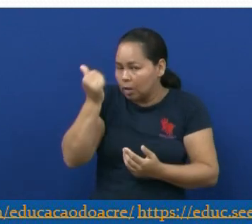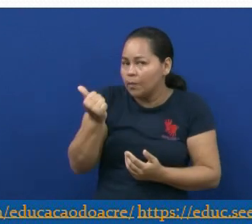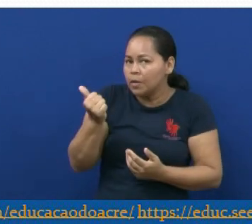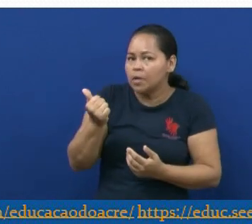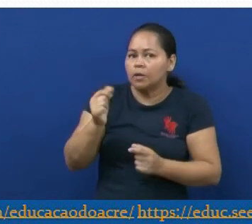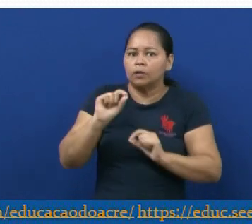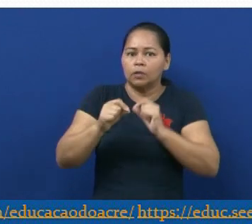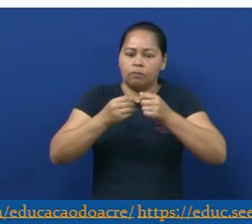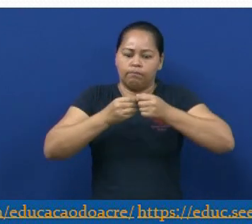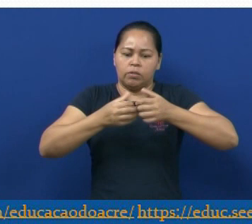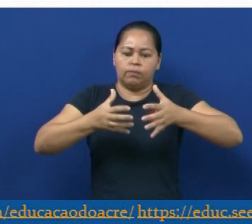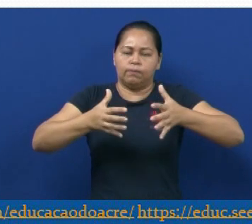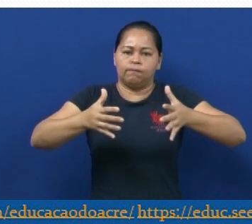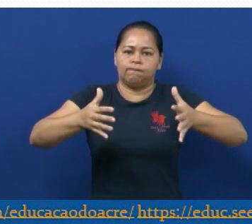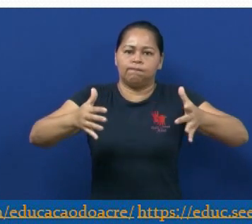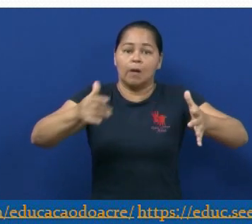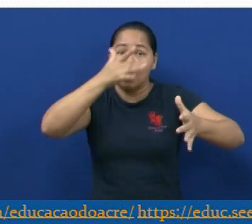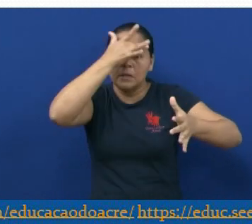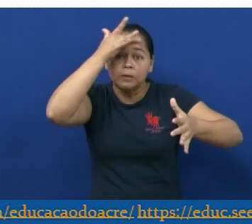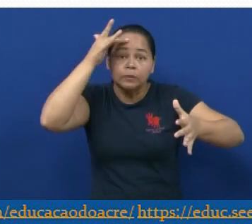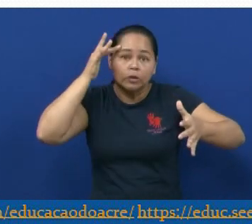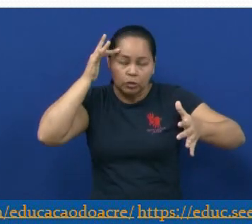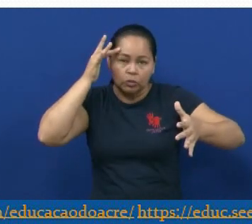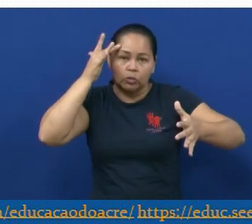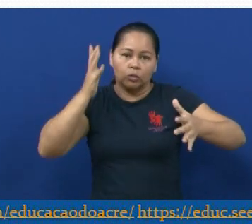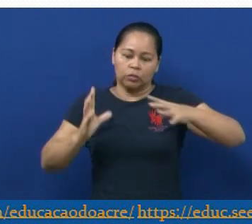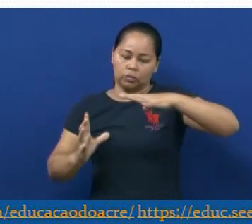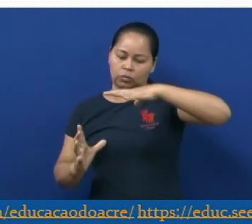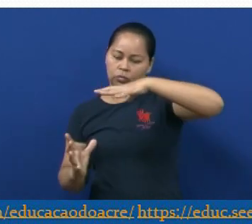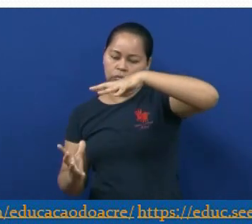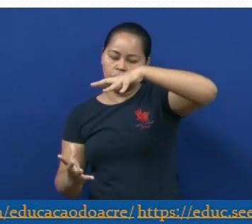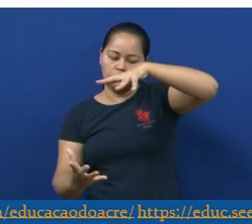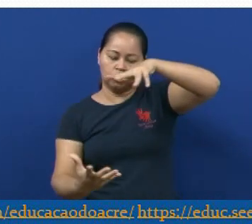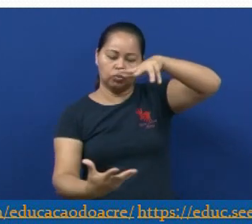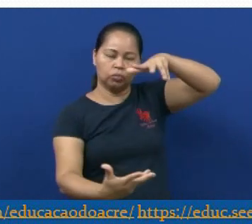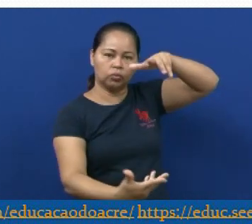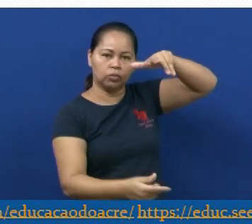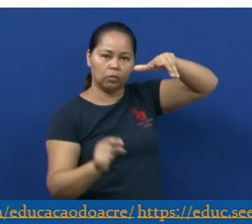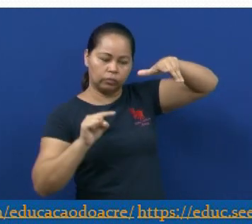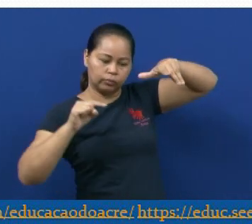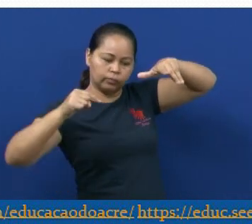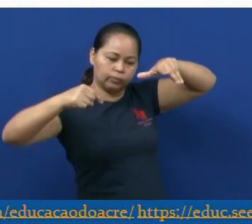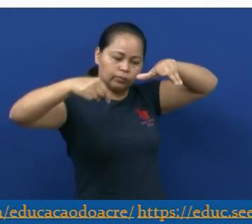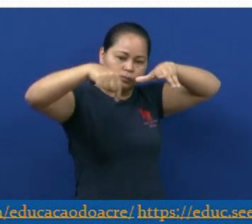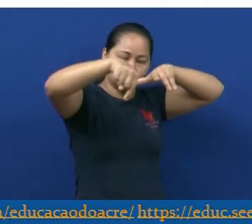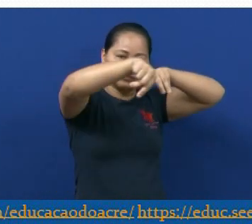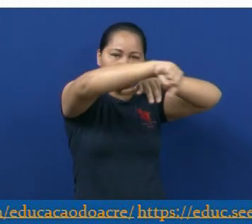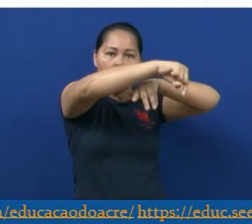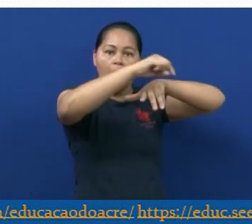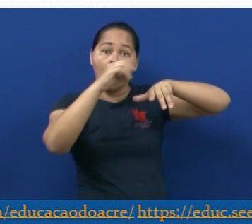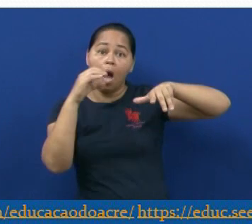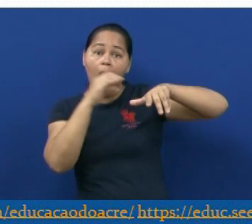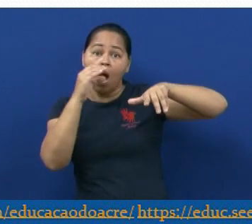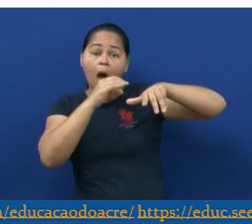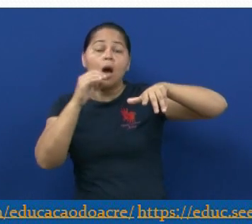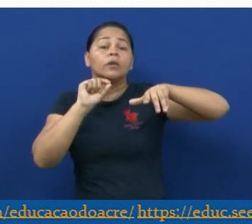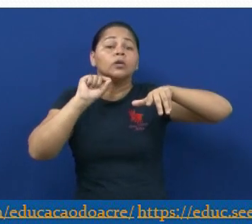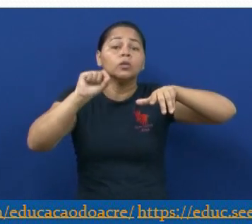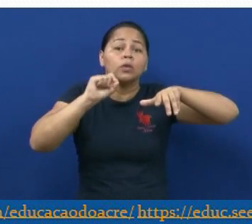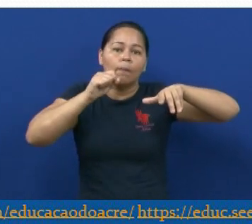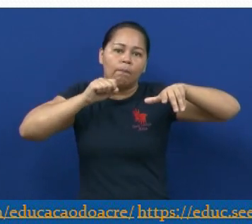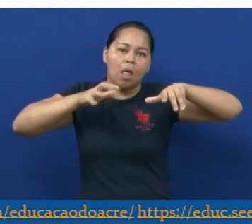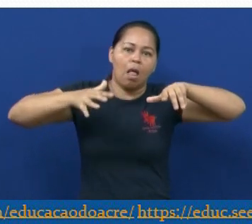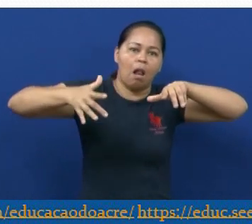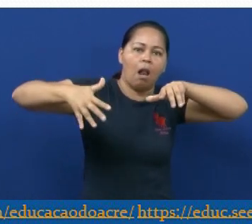da velocidade de locomoção das pessoas ao redor do globo propiciou também uma maior velocidade na propagação